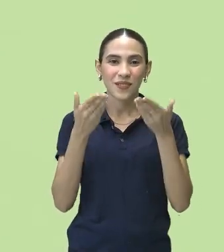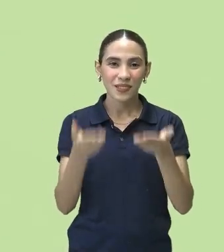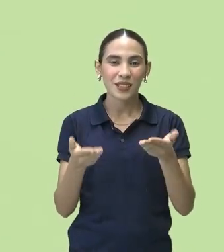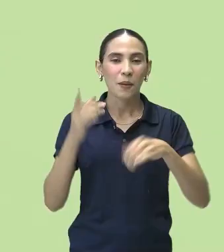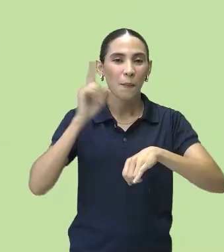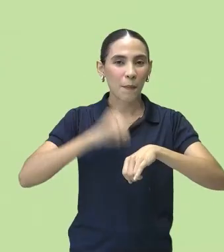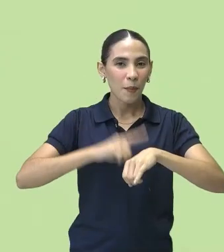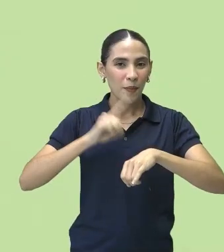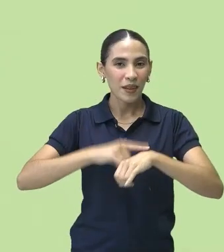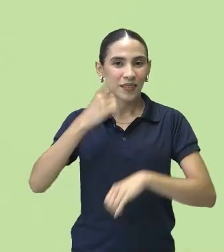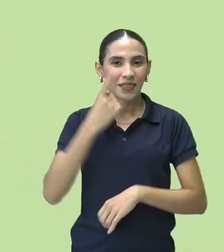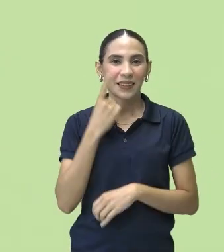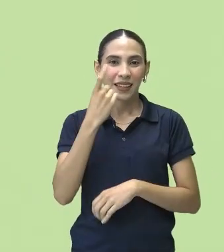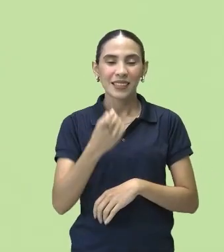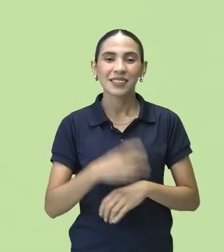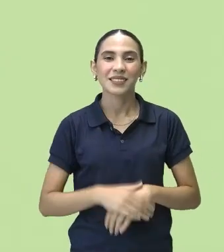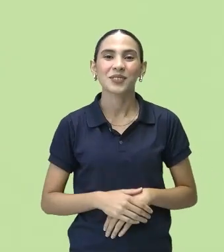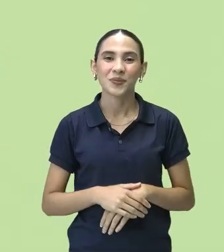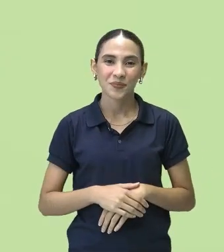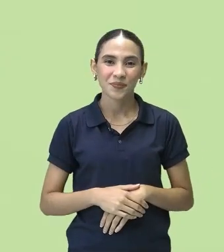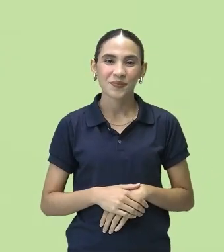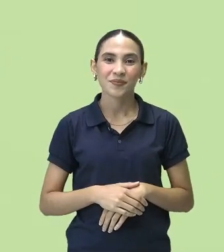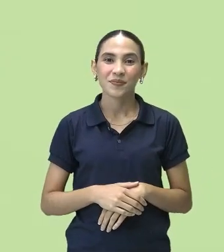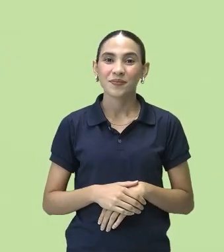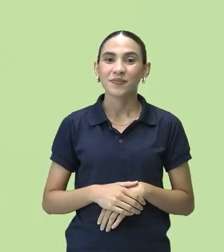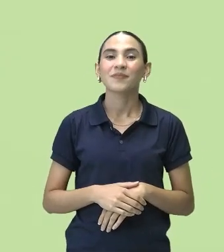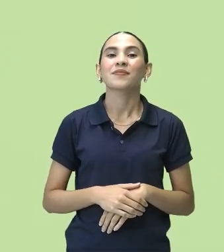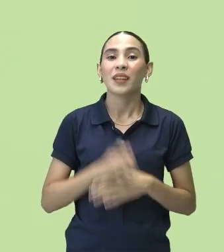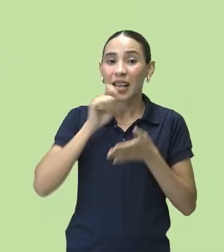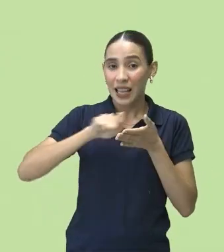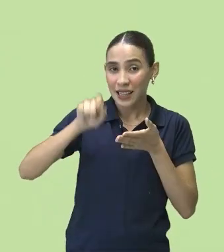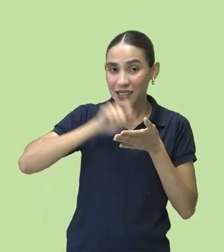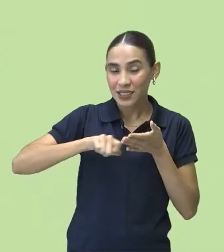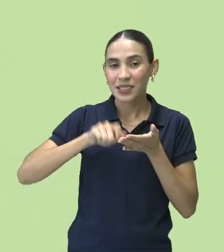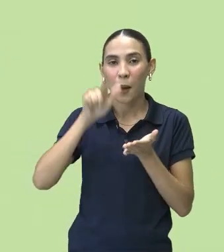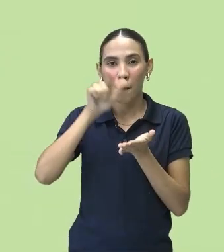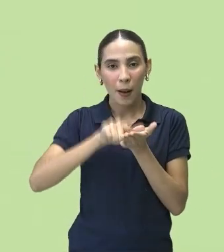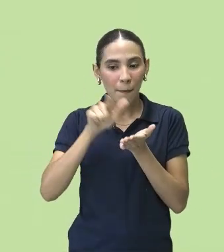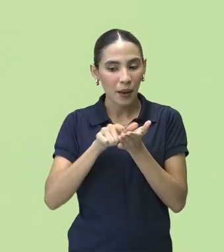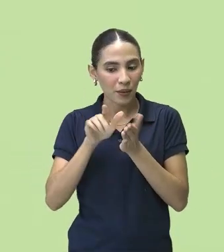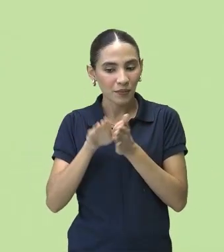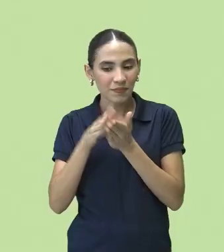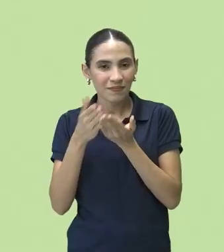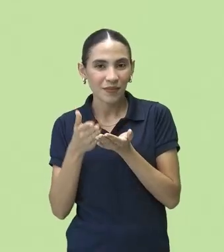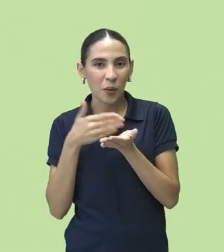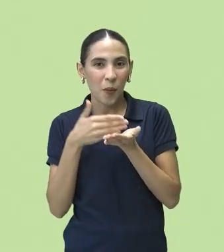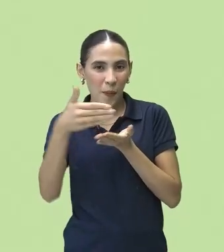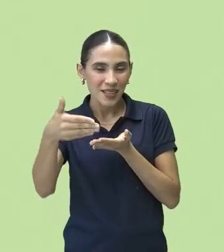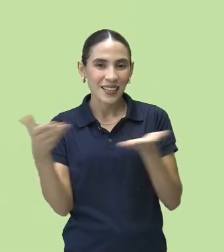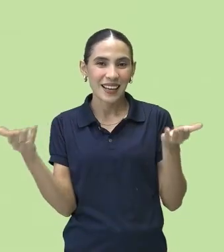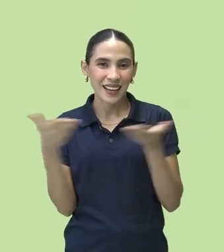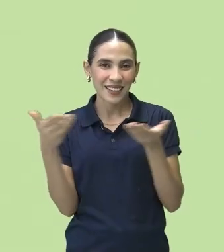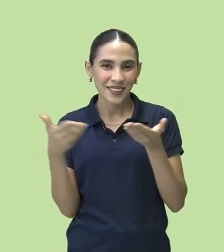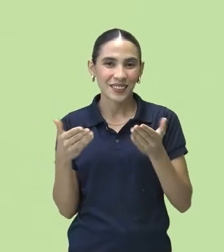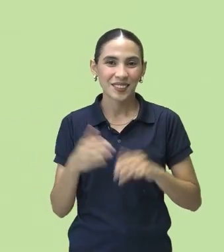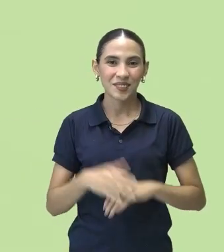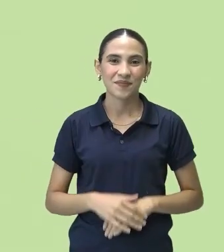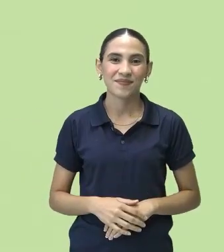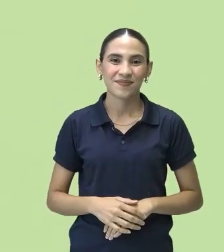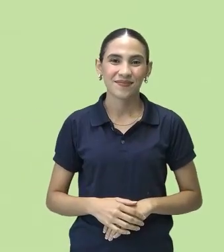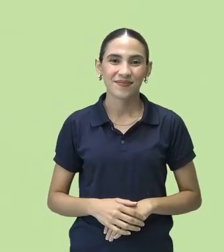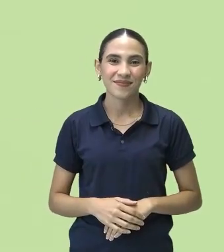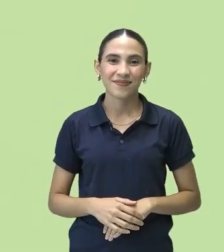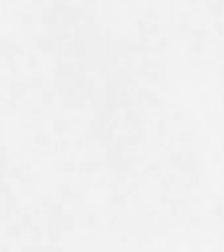momento bem interessante. Coloquem aí a sua canetinha, seu papel bem do lado, que nós vamos começar com bastante